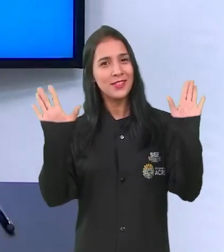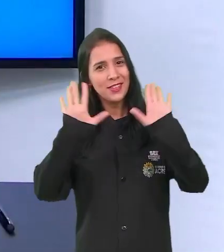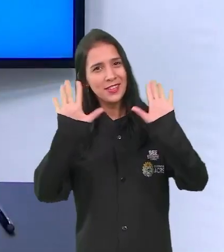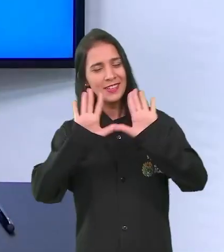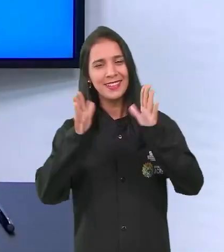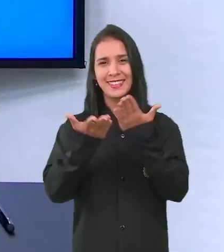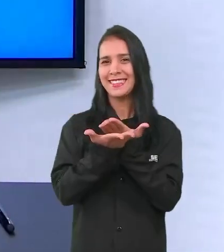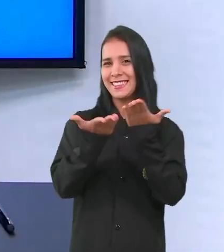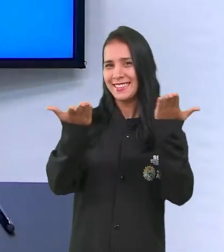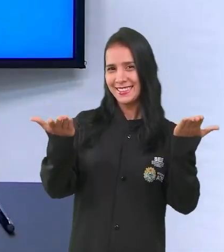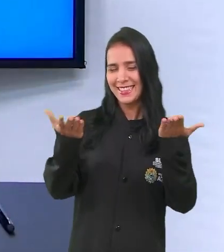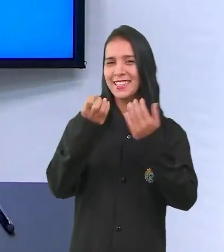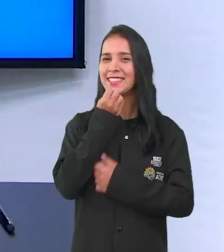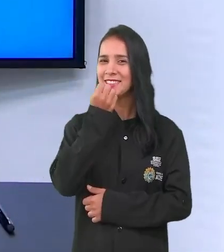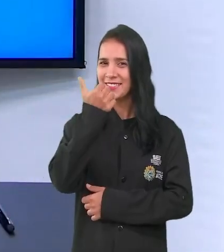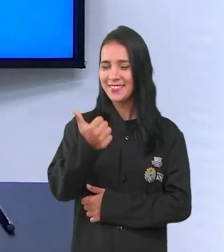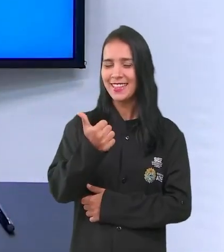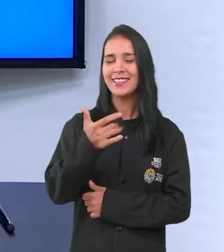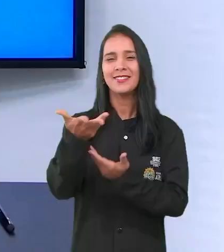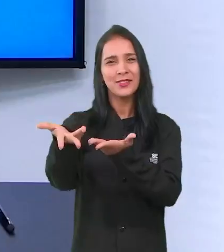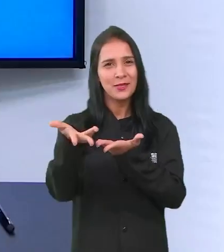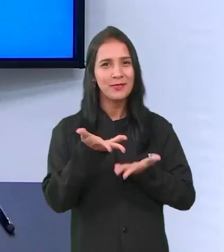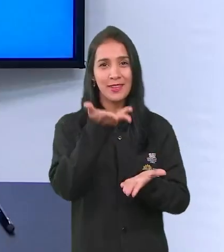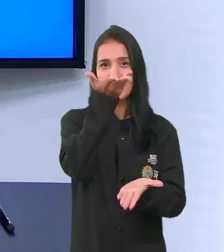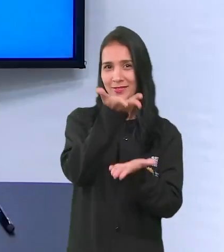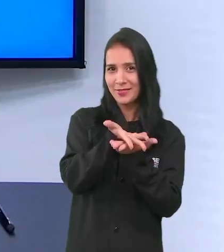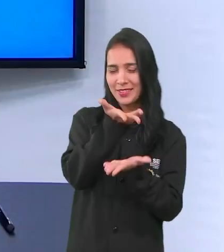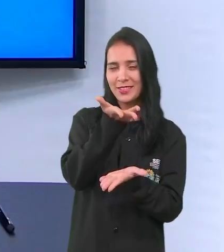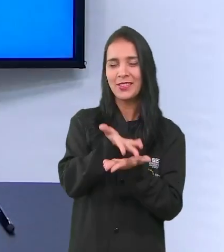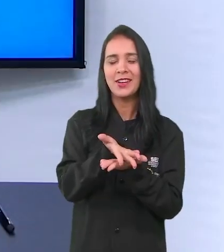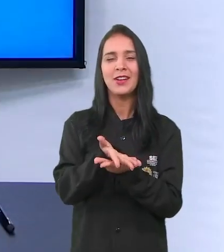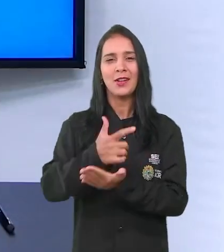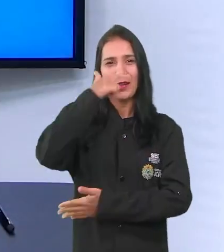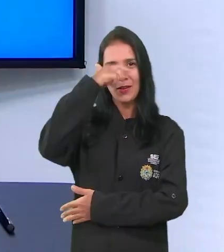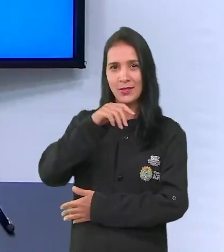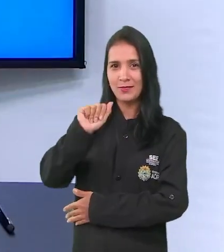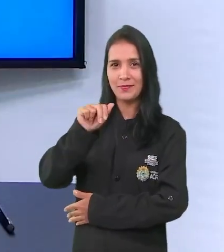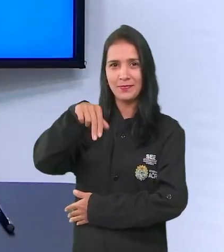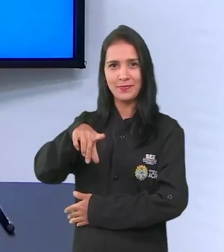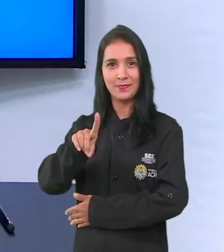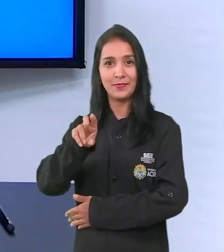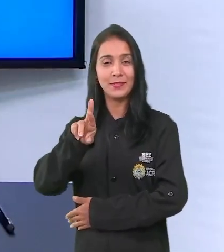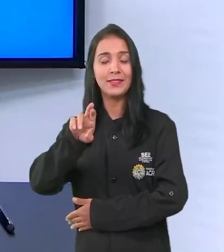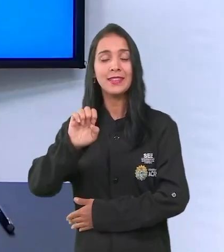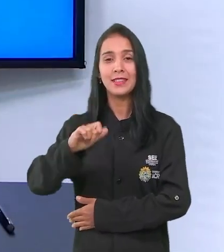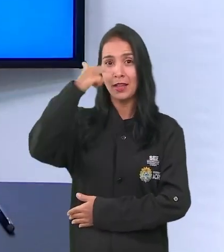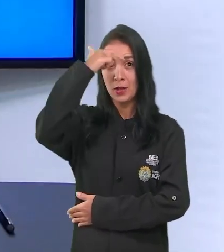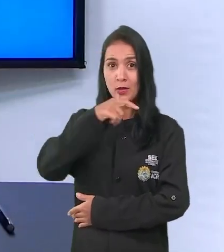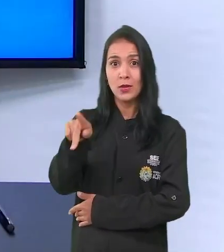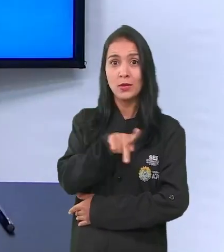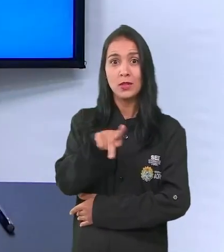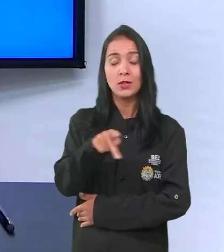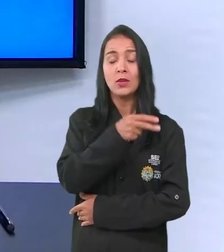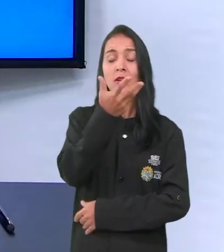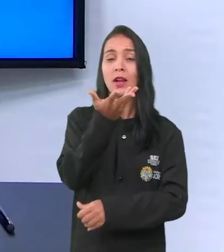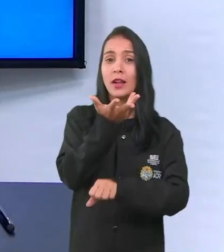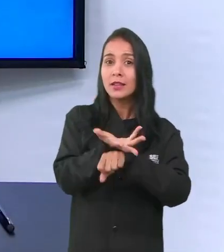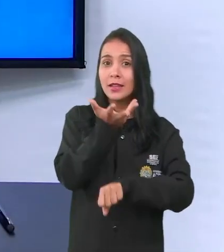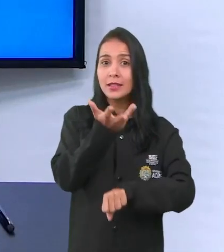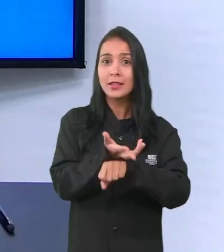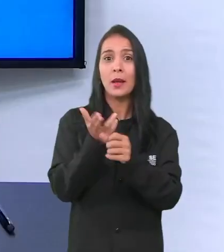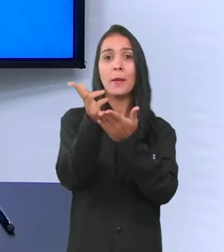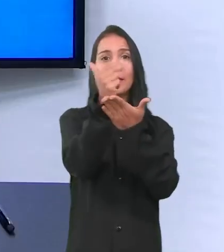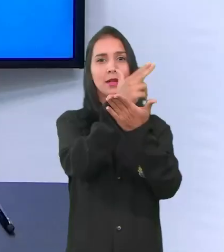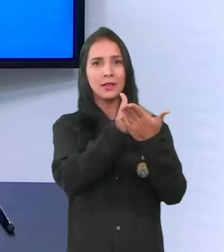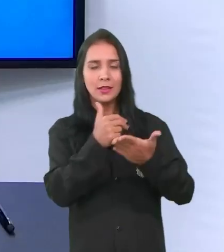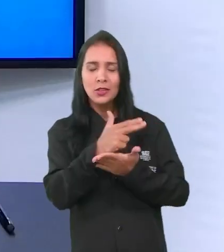Olá, estudante, tudo bem? Seja bem-vindo a mais uma aula. Eu sou Andréia, sou professora de arte e hoje a nossa aula